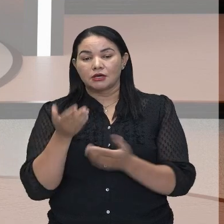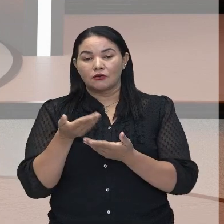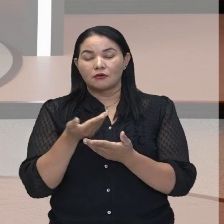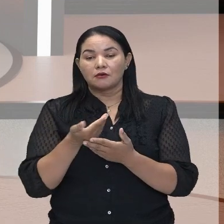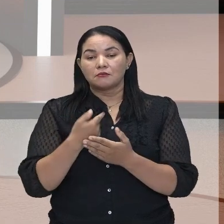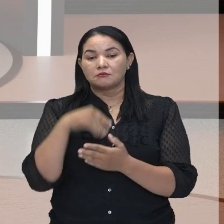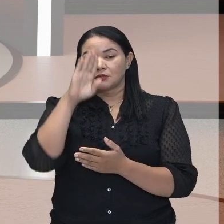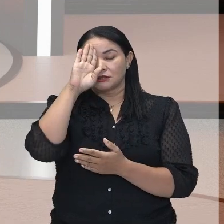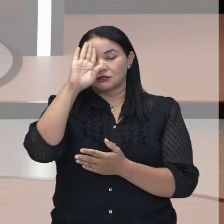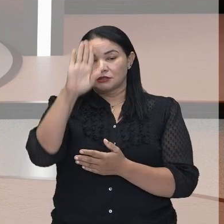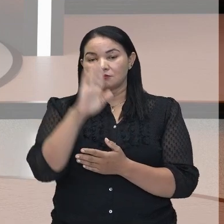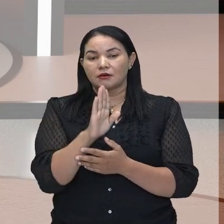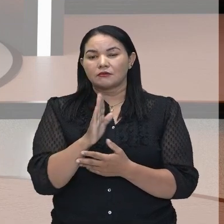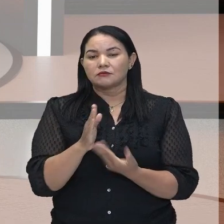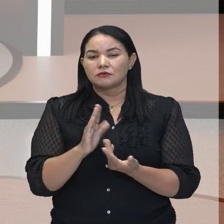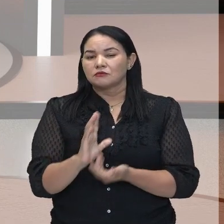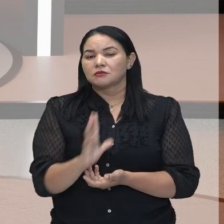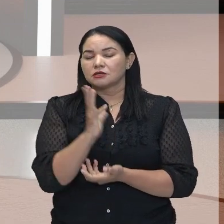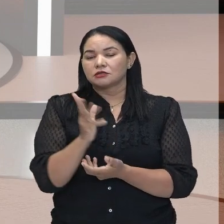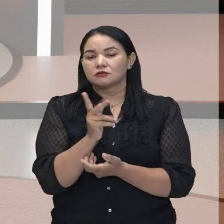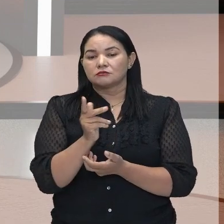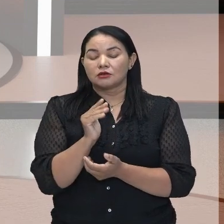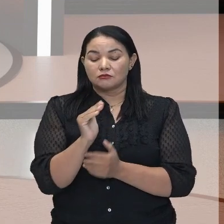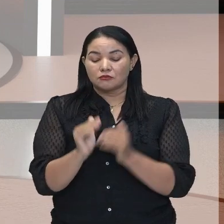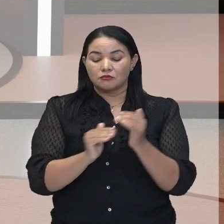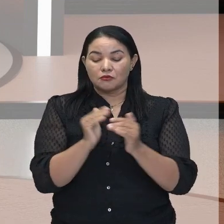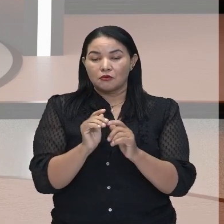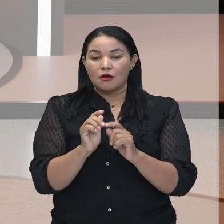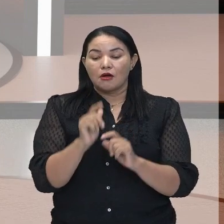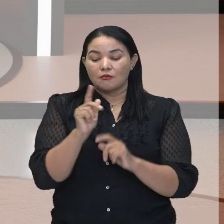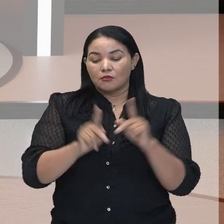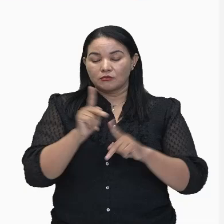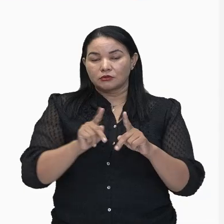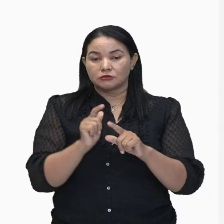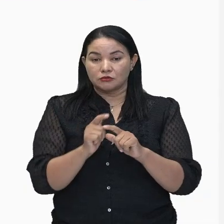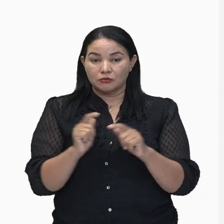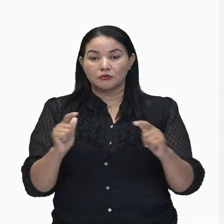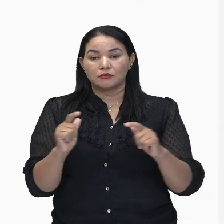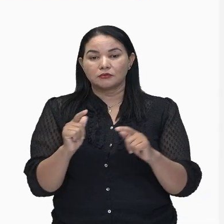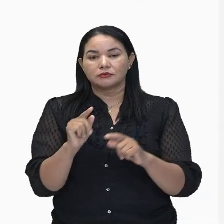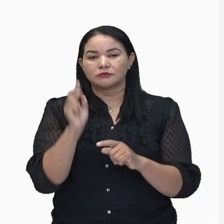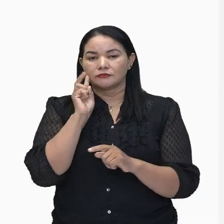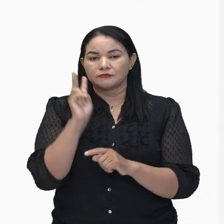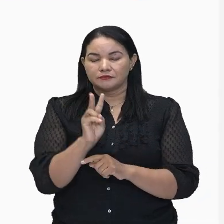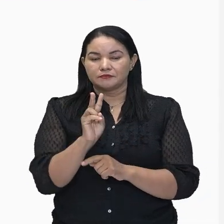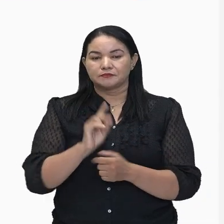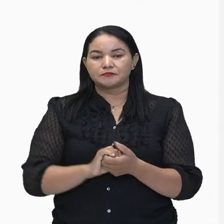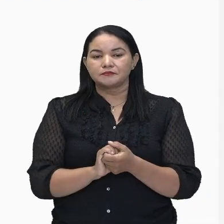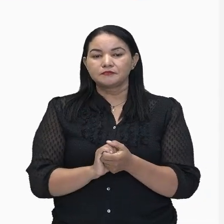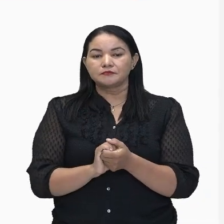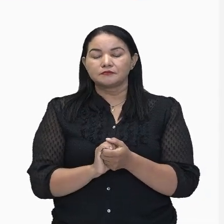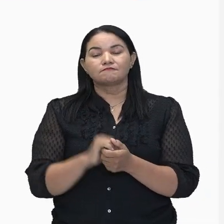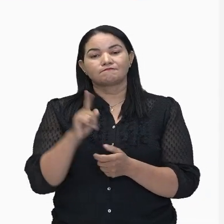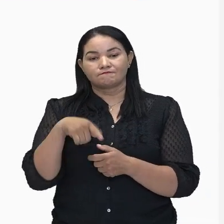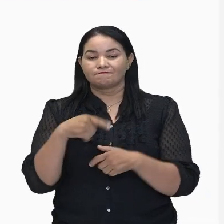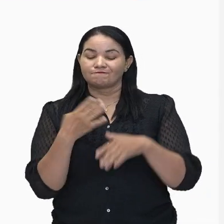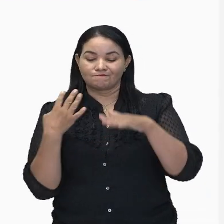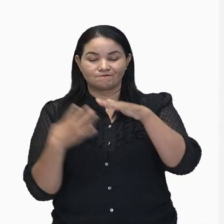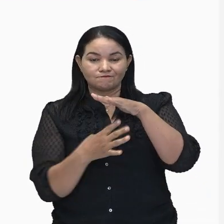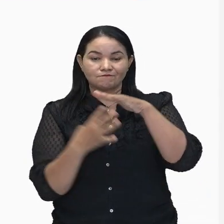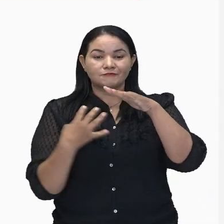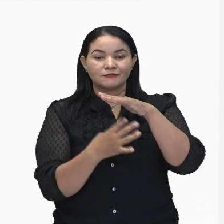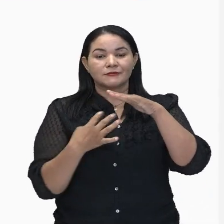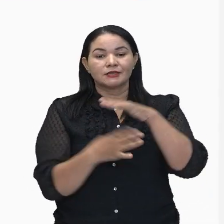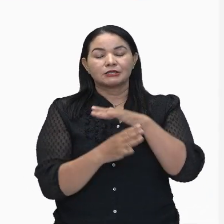fator, né? De ocorrer o crescimento da população na Europa. Olha só, gente, a imigração, né?